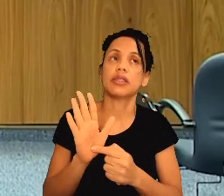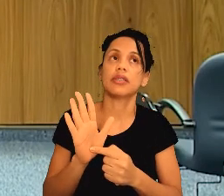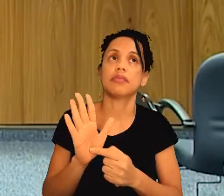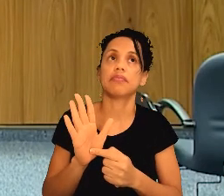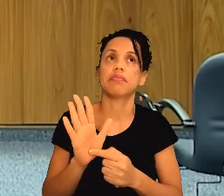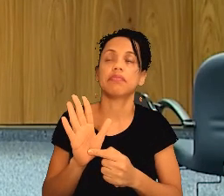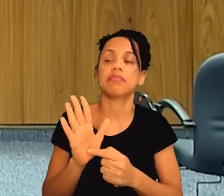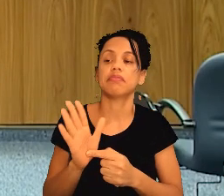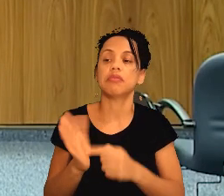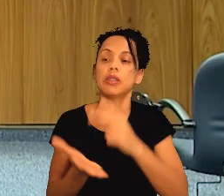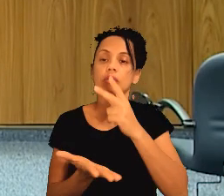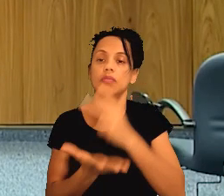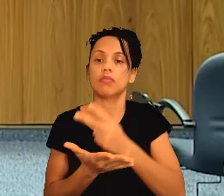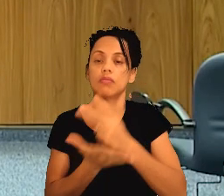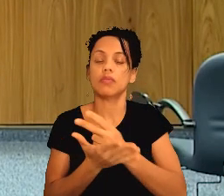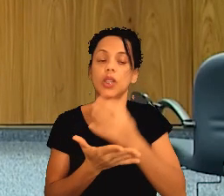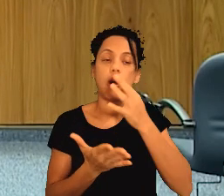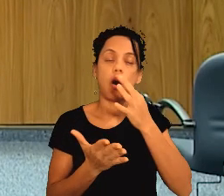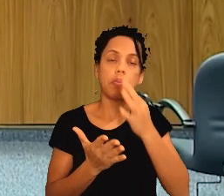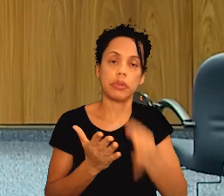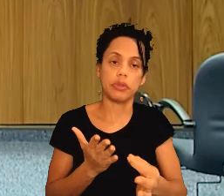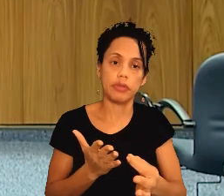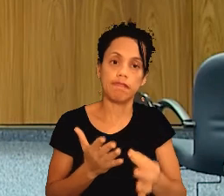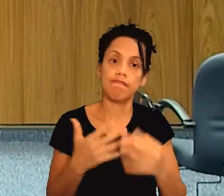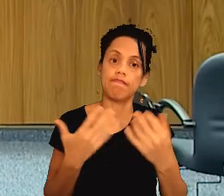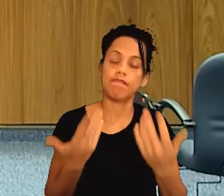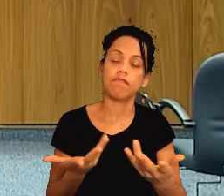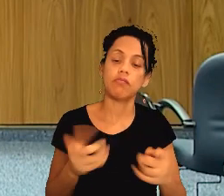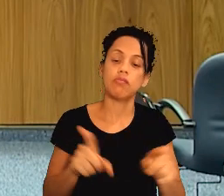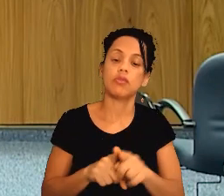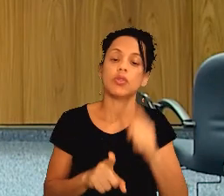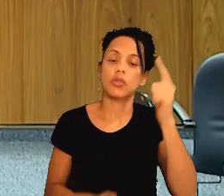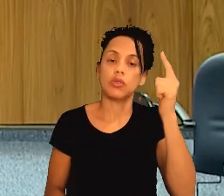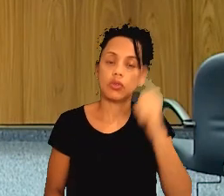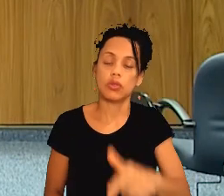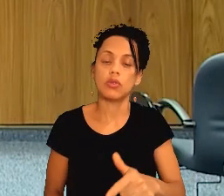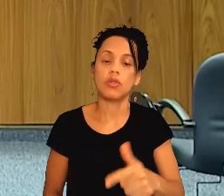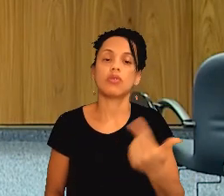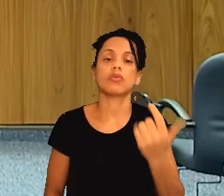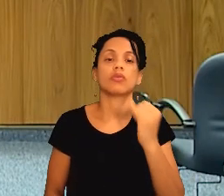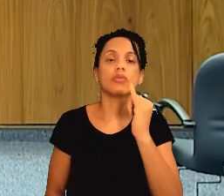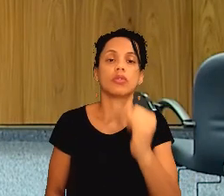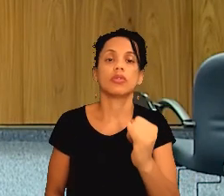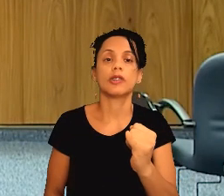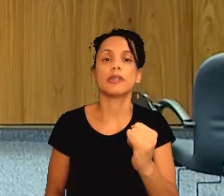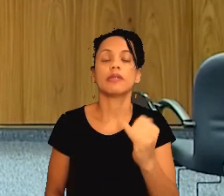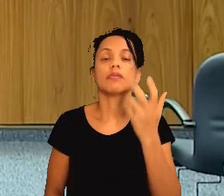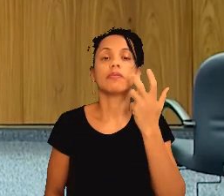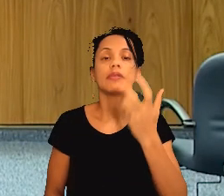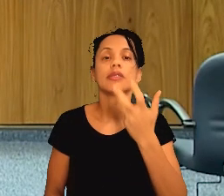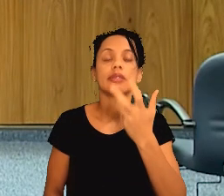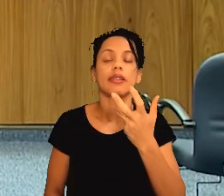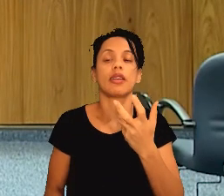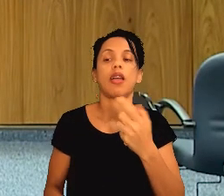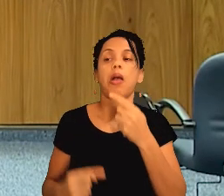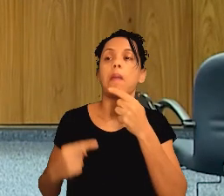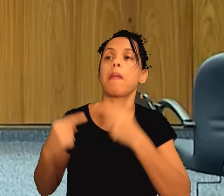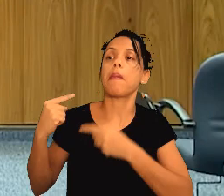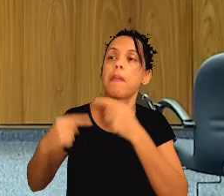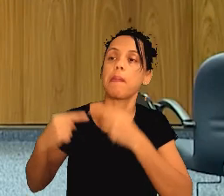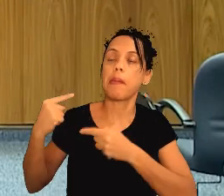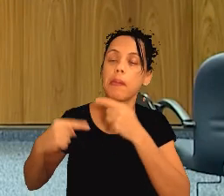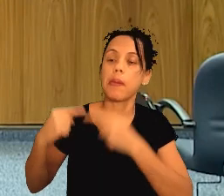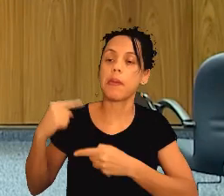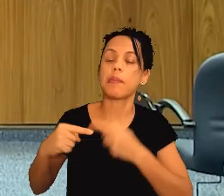que não são pareceres, são artigos de opinião. Mas, repito, todos eles concorrem para